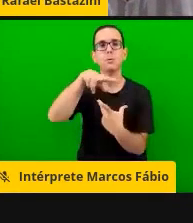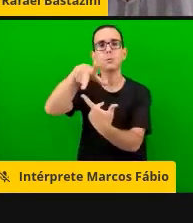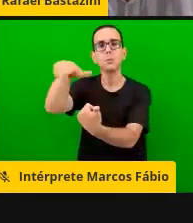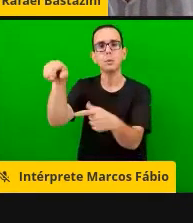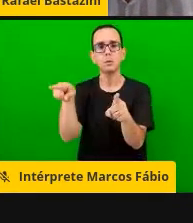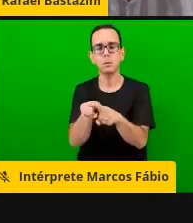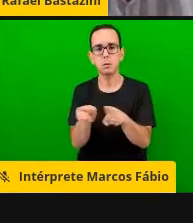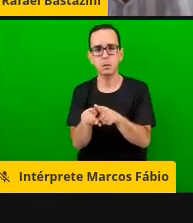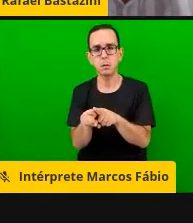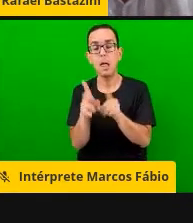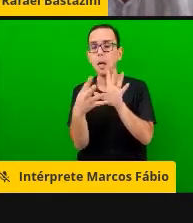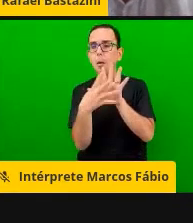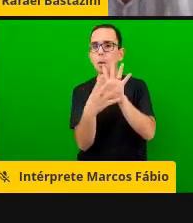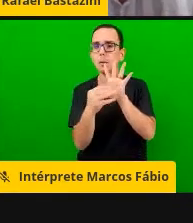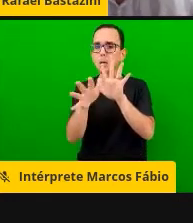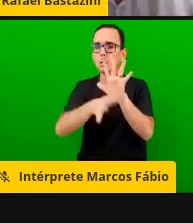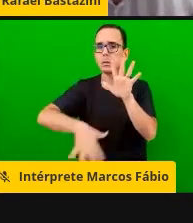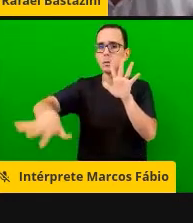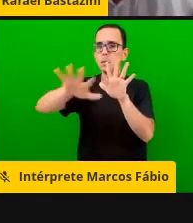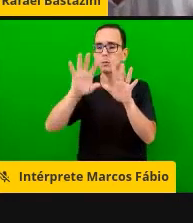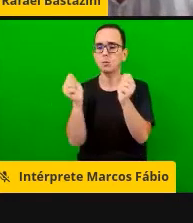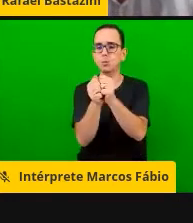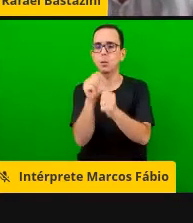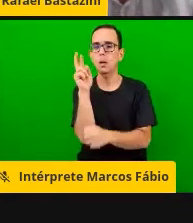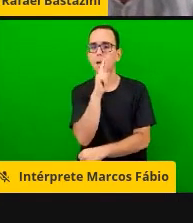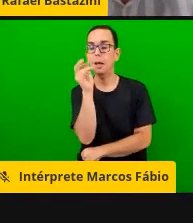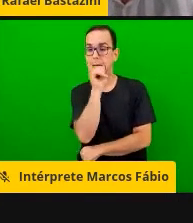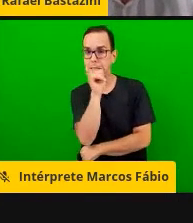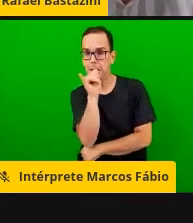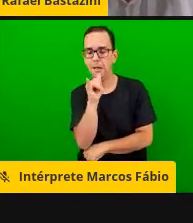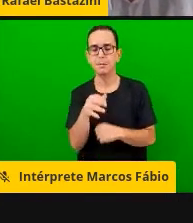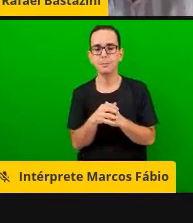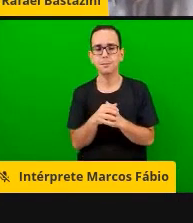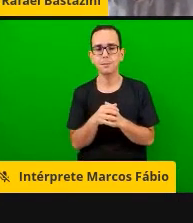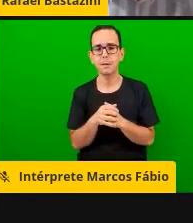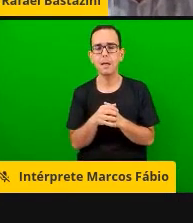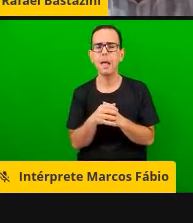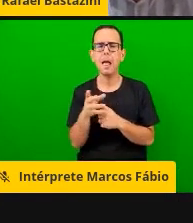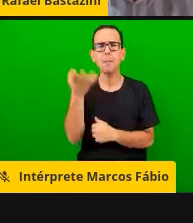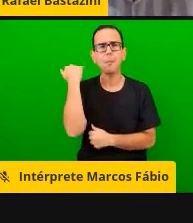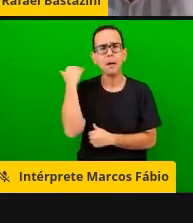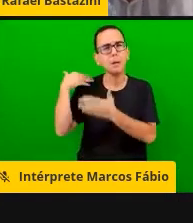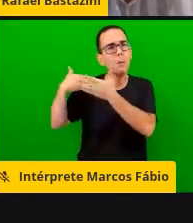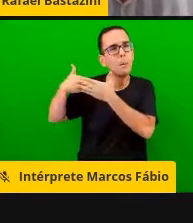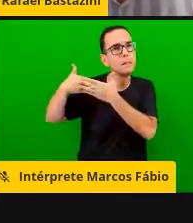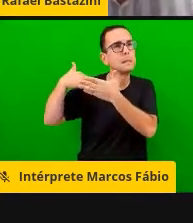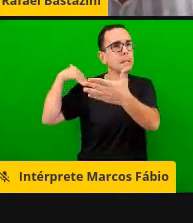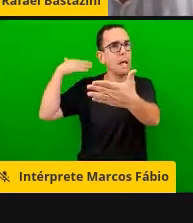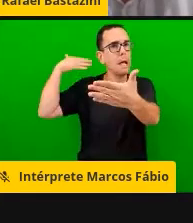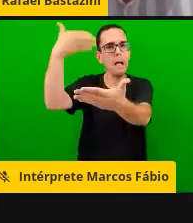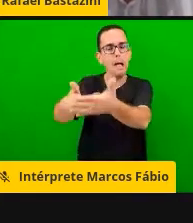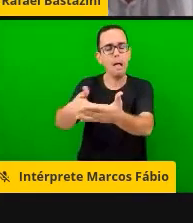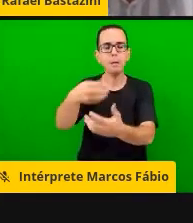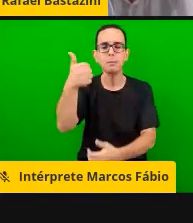o modelo neoliberal, junto com a Inglaterra. Isso lá a partir de 1970. Né? O modelo neoliberal que foi